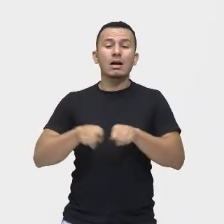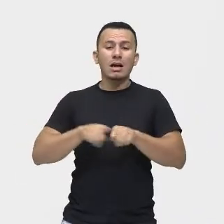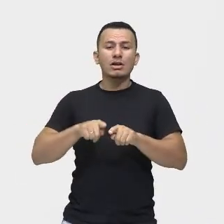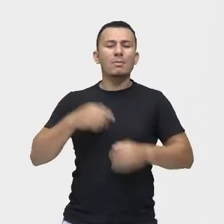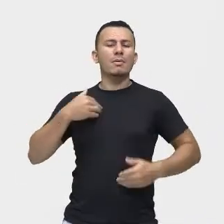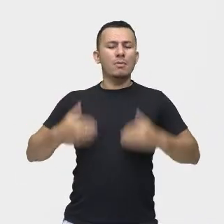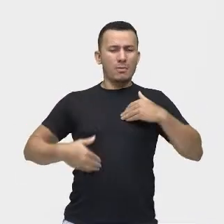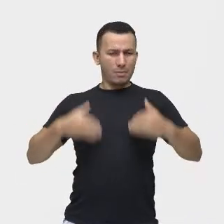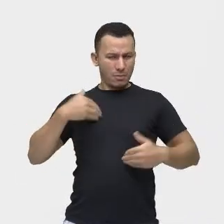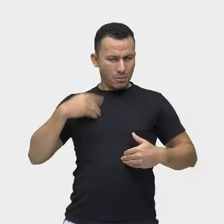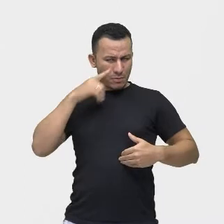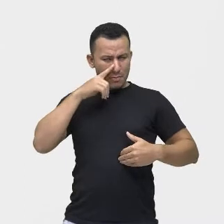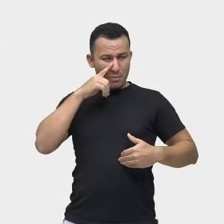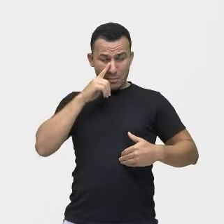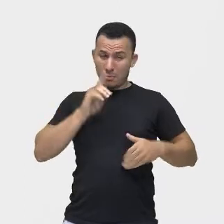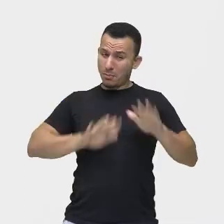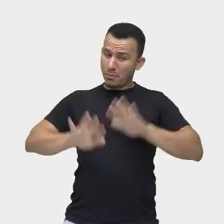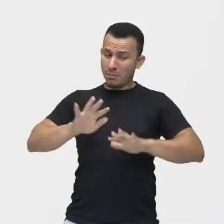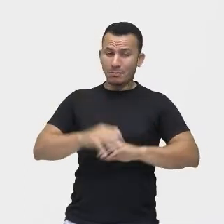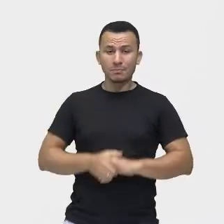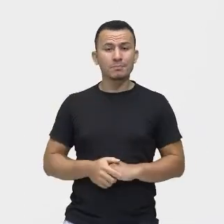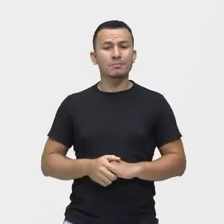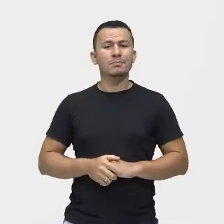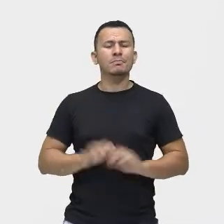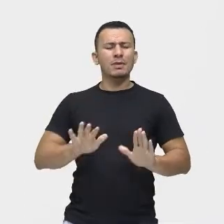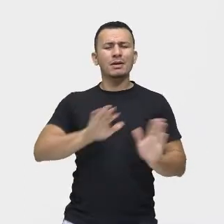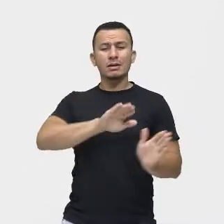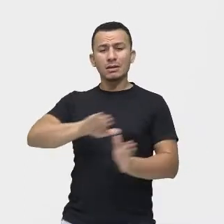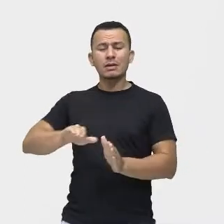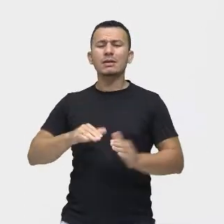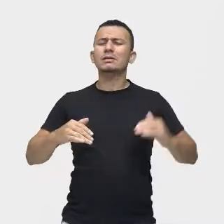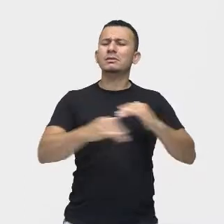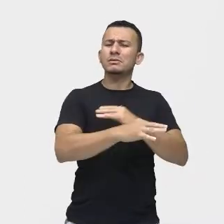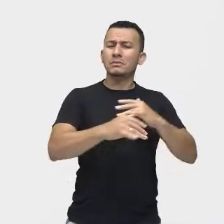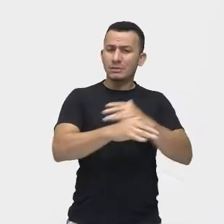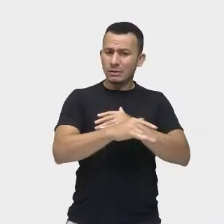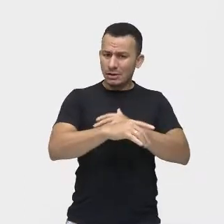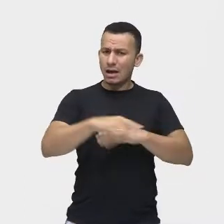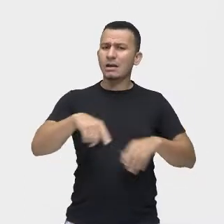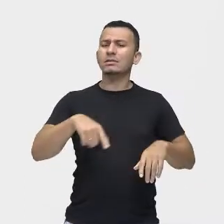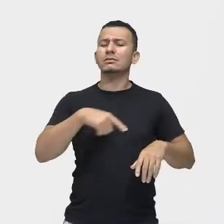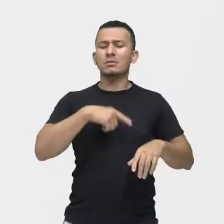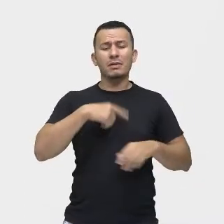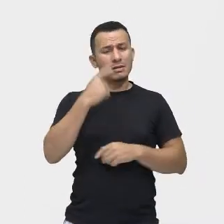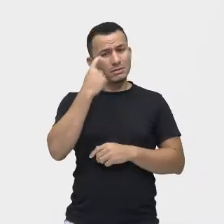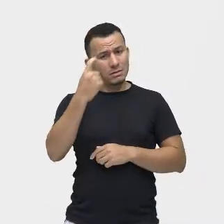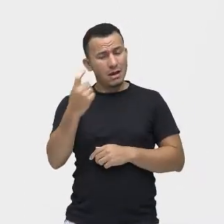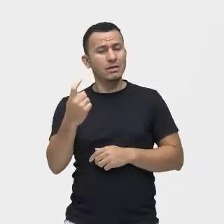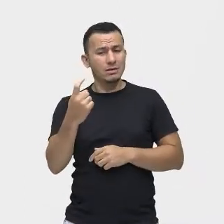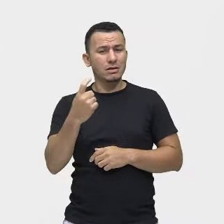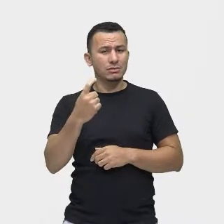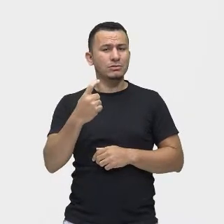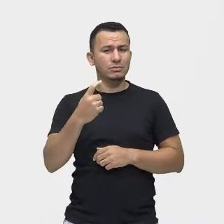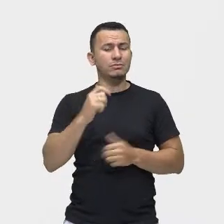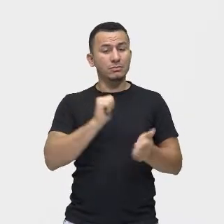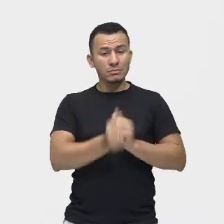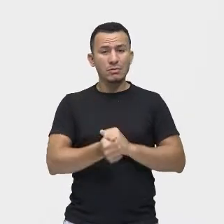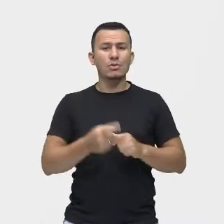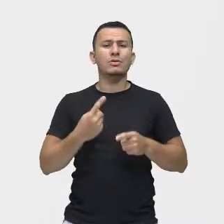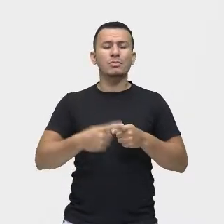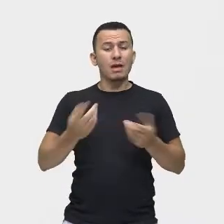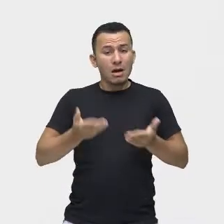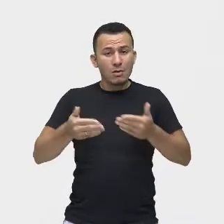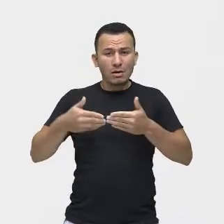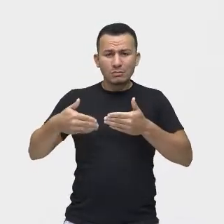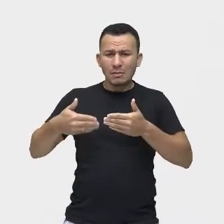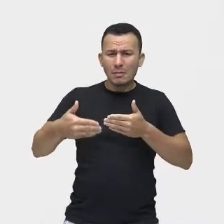físicos. E um esporte de radical urbano muito interessante e que também está começando a